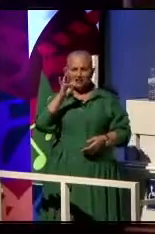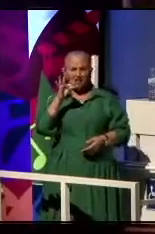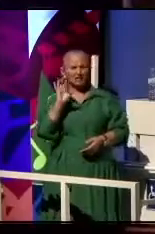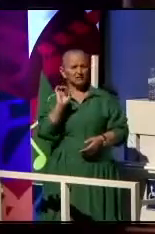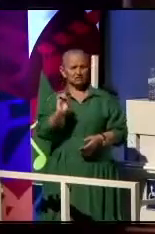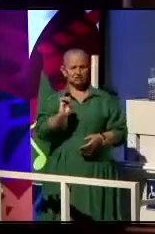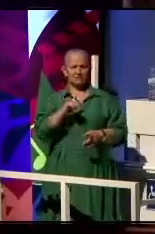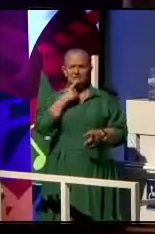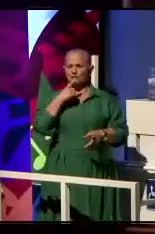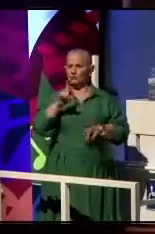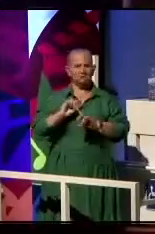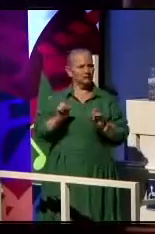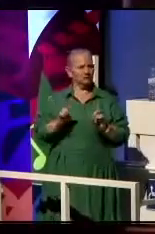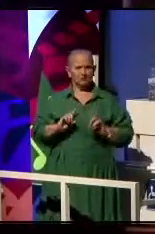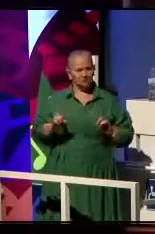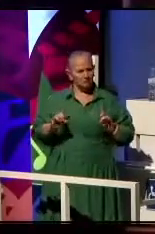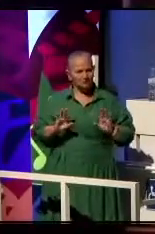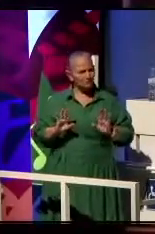Esquina. Então,